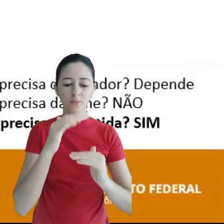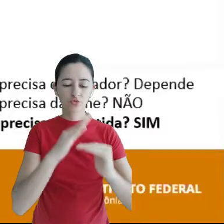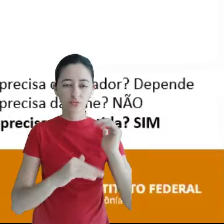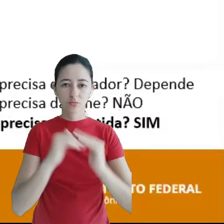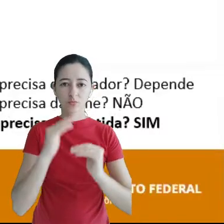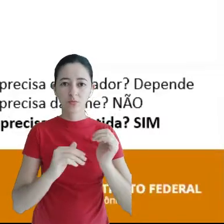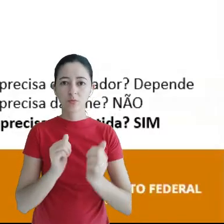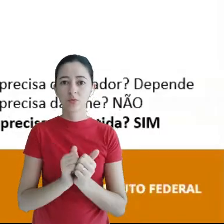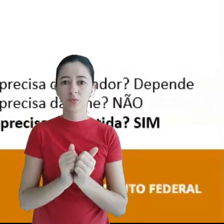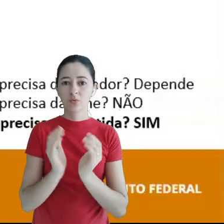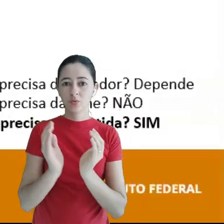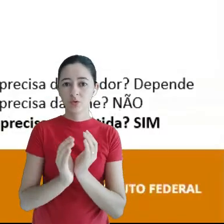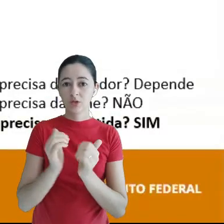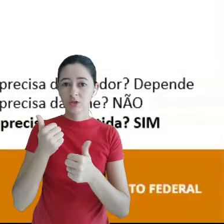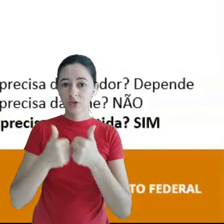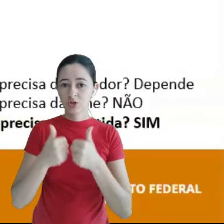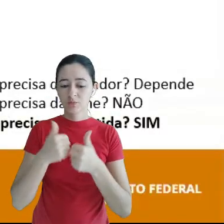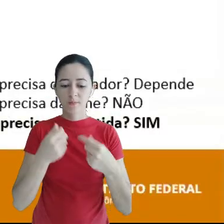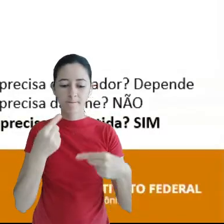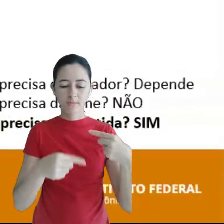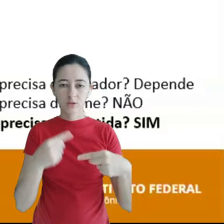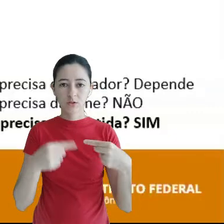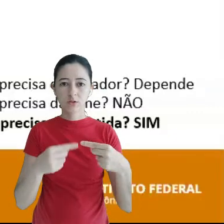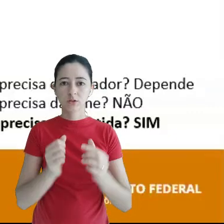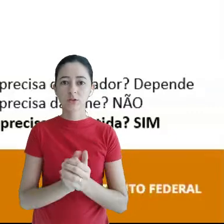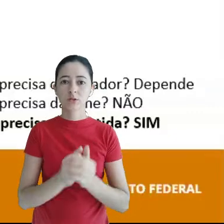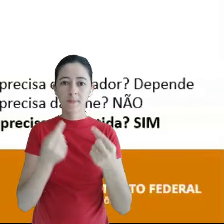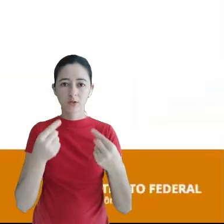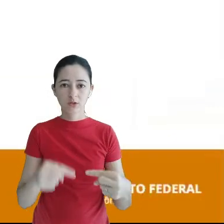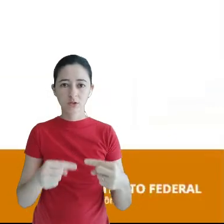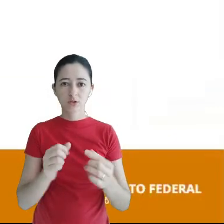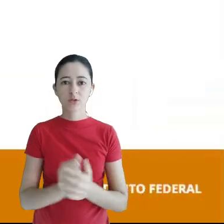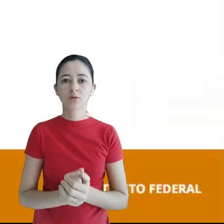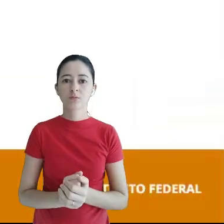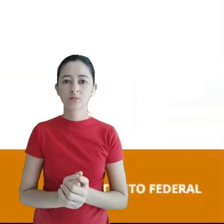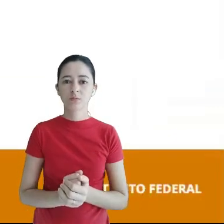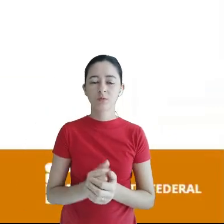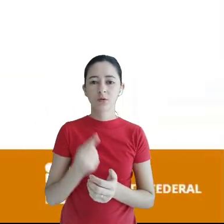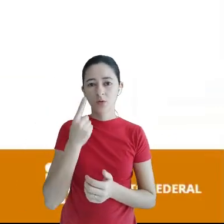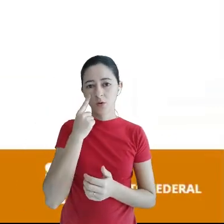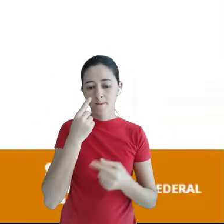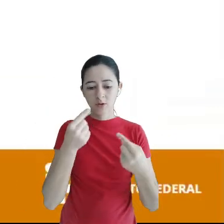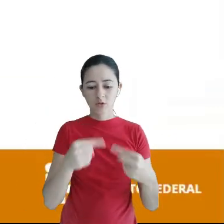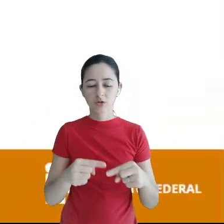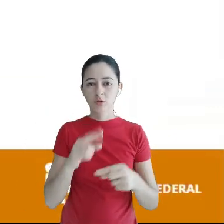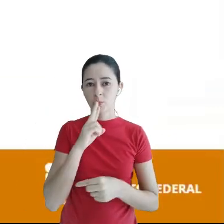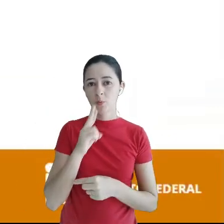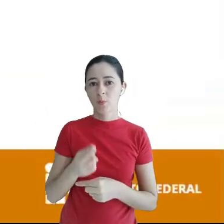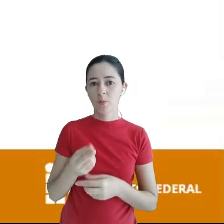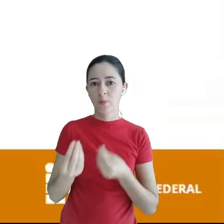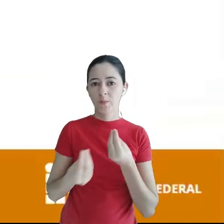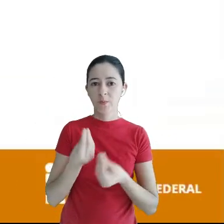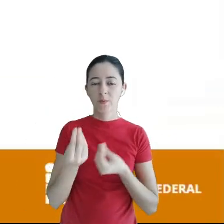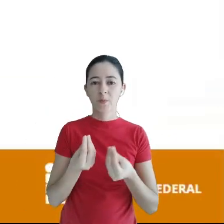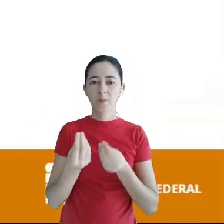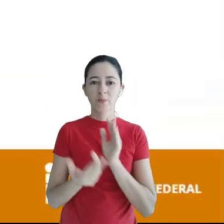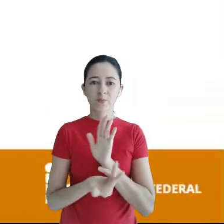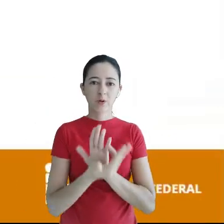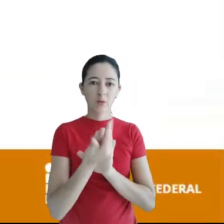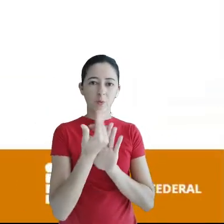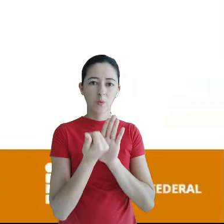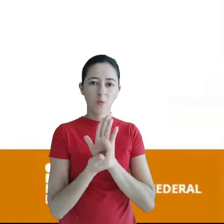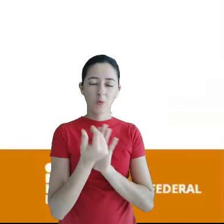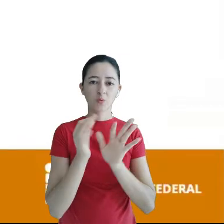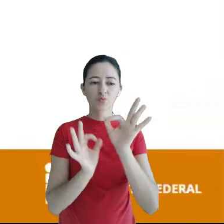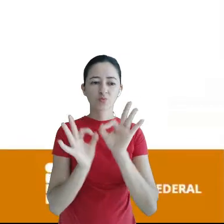time e partida e partida e resultado. Então, como ficaria esse relacionamento? Então, aqui está o nosso, olha lá.